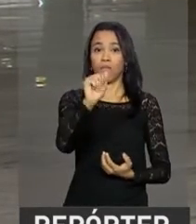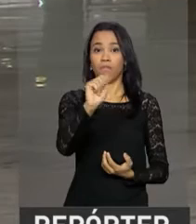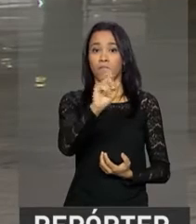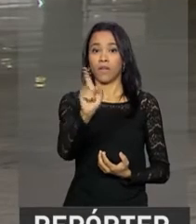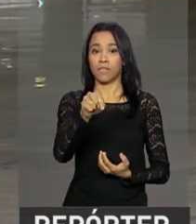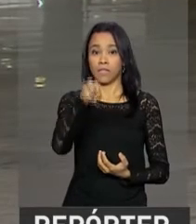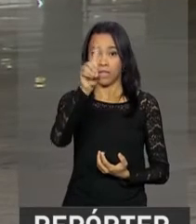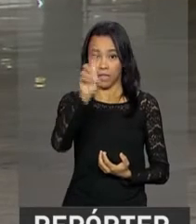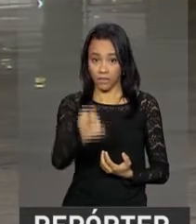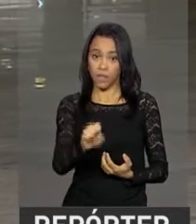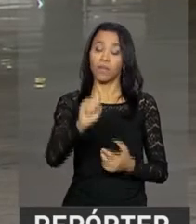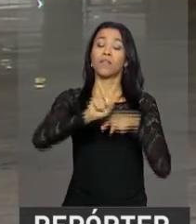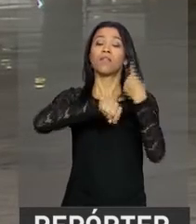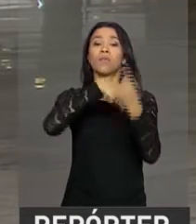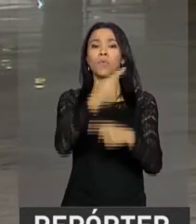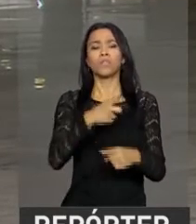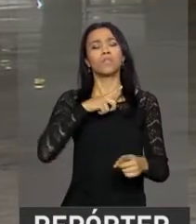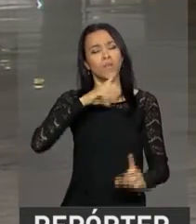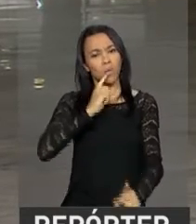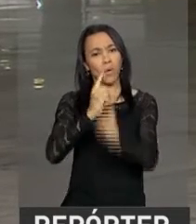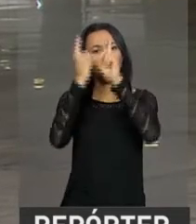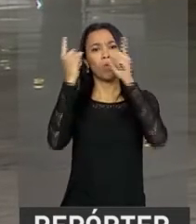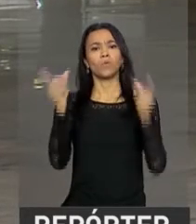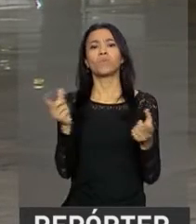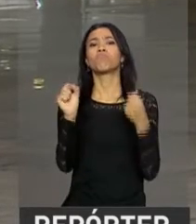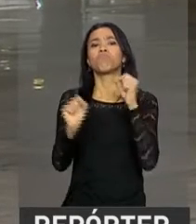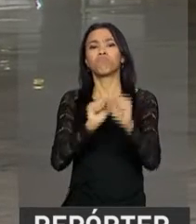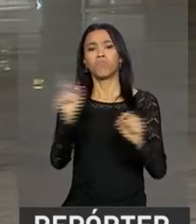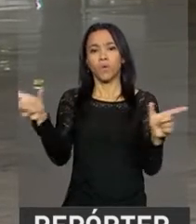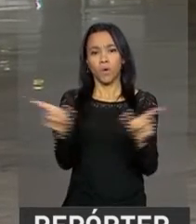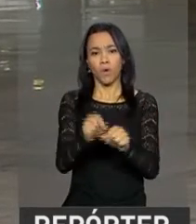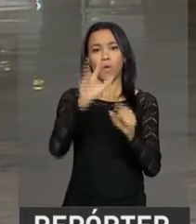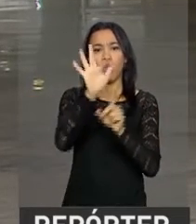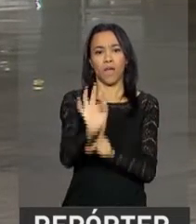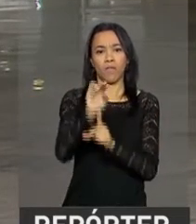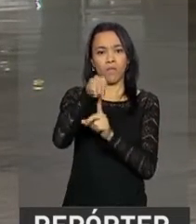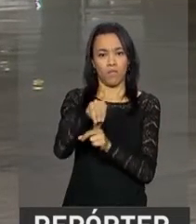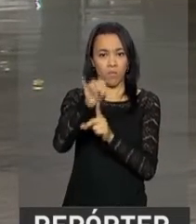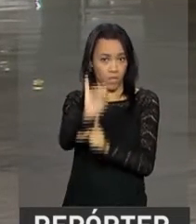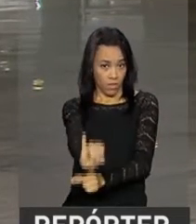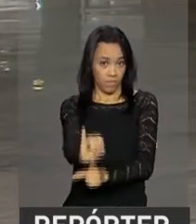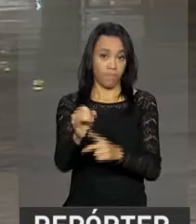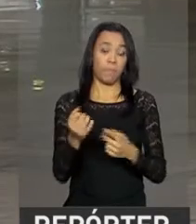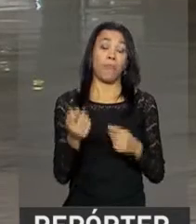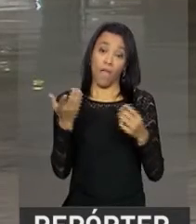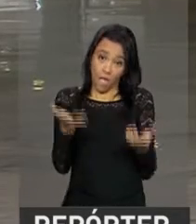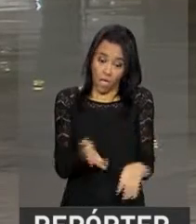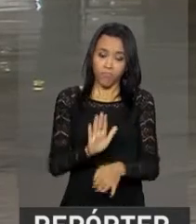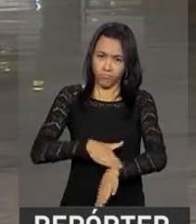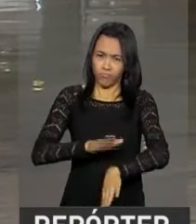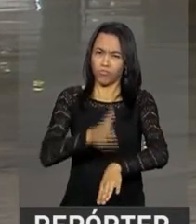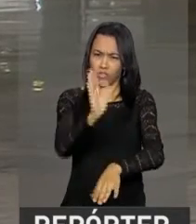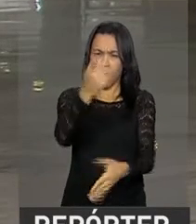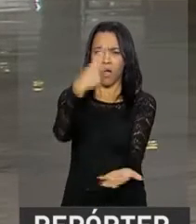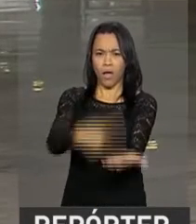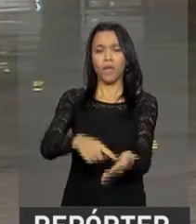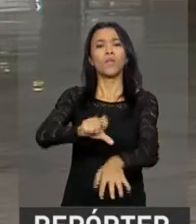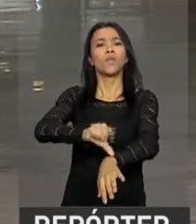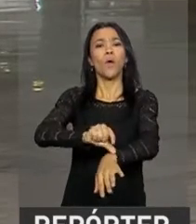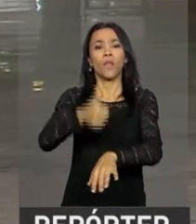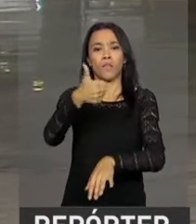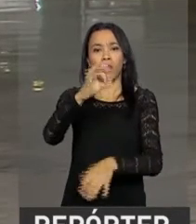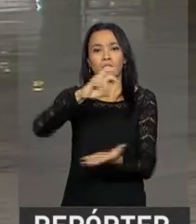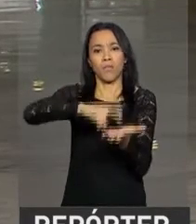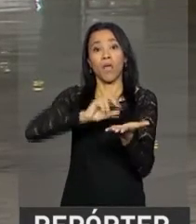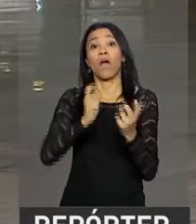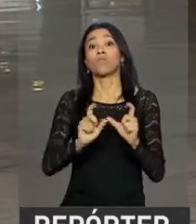um encontro com representantes do fundo monetário internacional o fmi é agora mesmo está marcado para as 10 horas da manhã lá